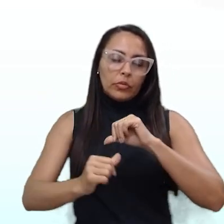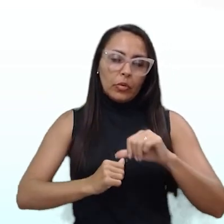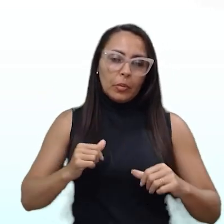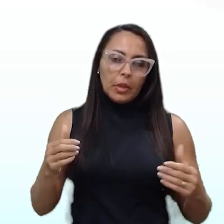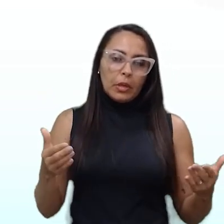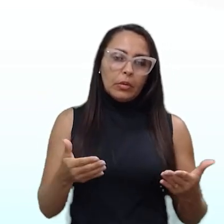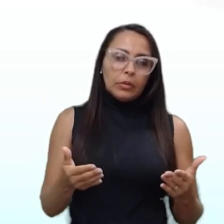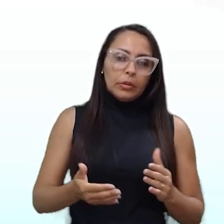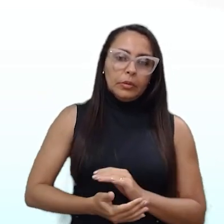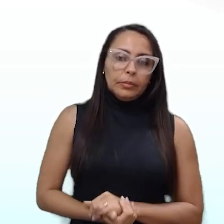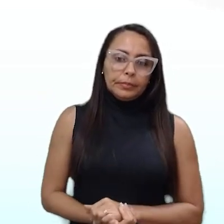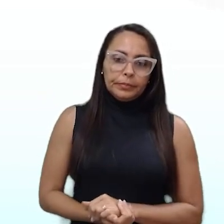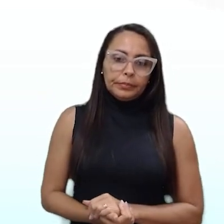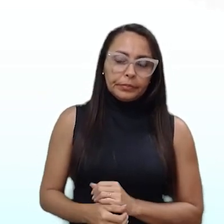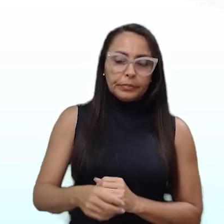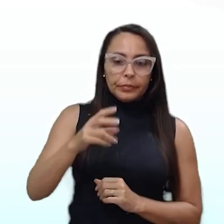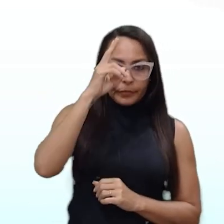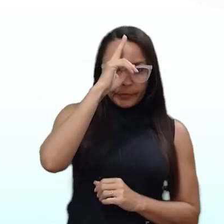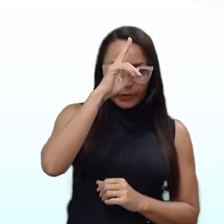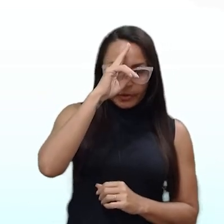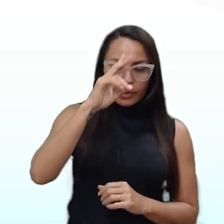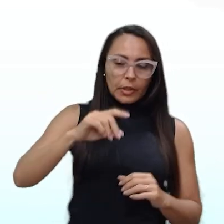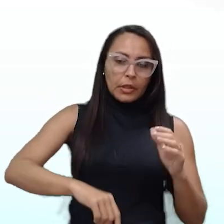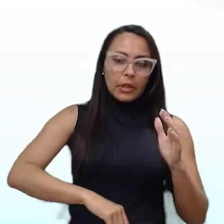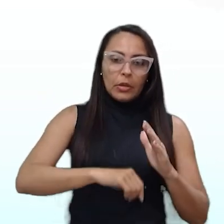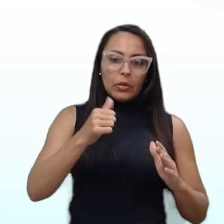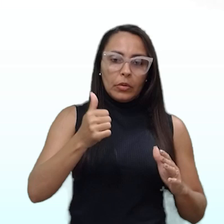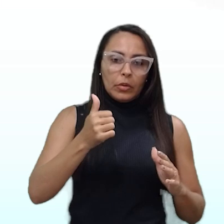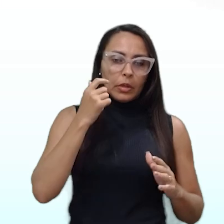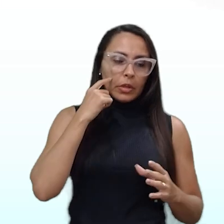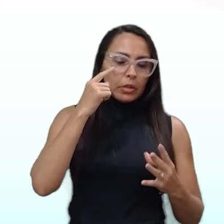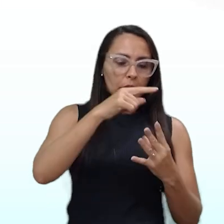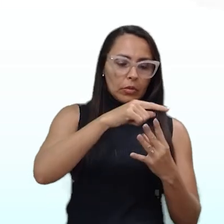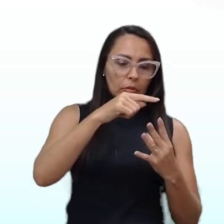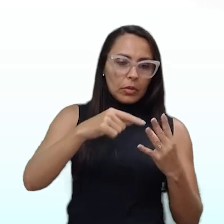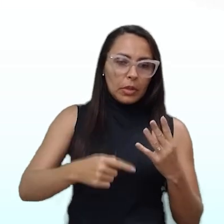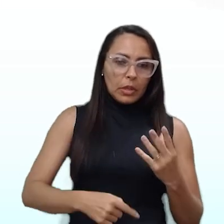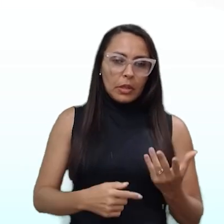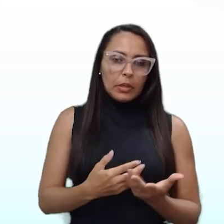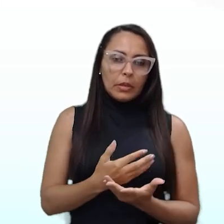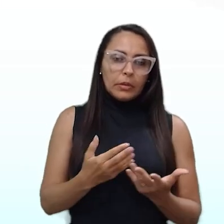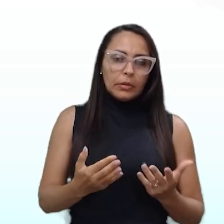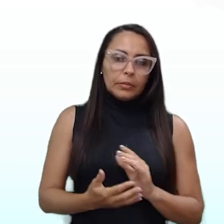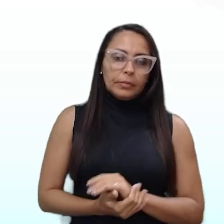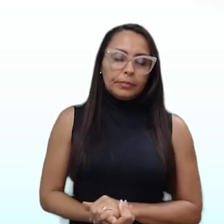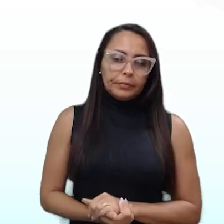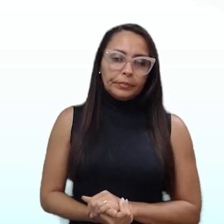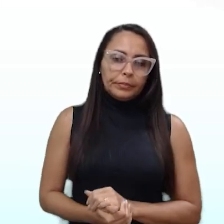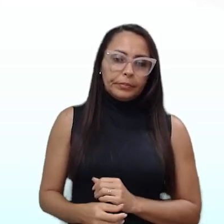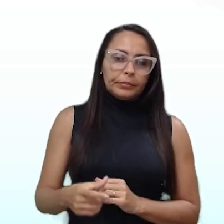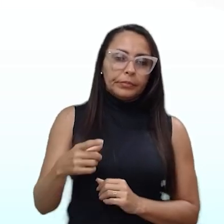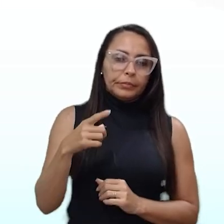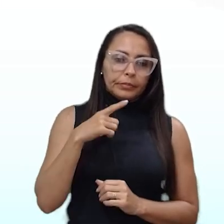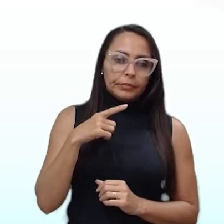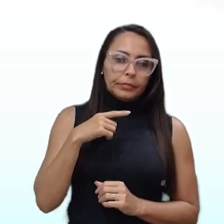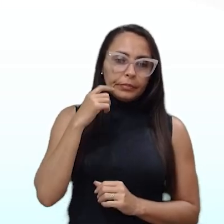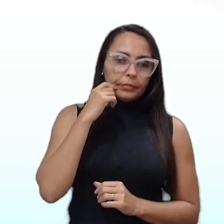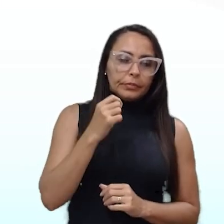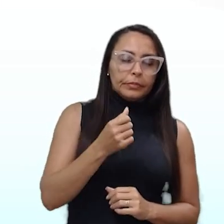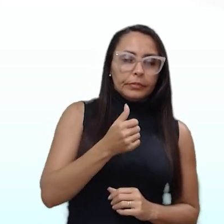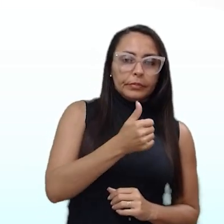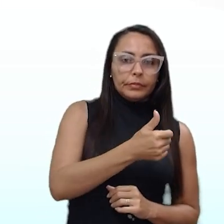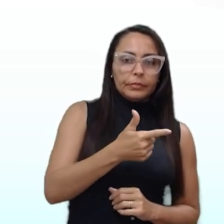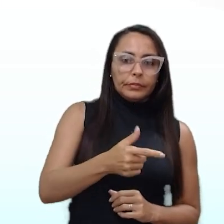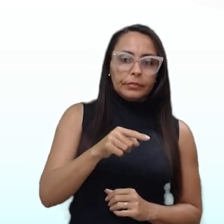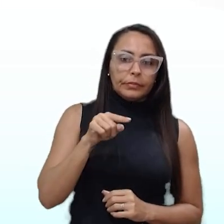caloria para joule. Lembrando que a cada 1 caloria são 4 joules. Então, se eu tenho 12.000 calorias, eu tenho 12.000